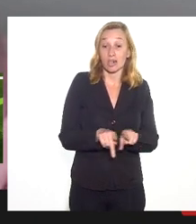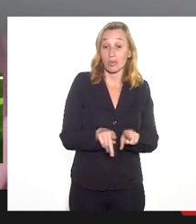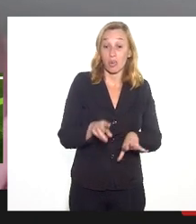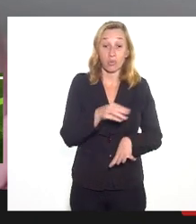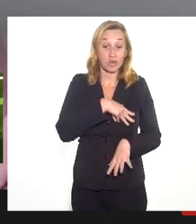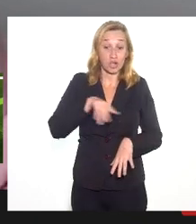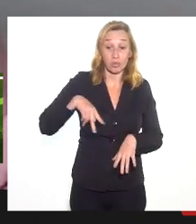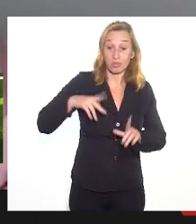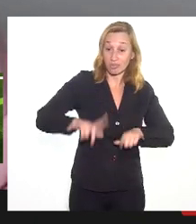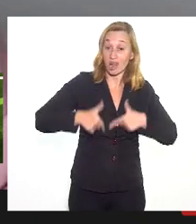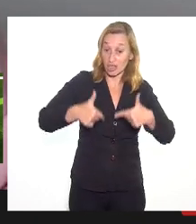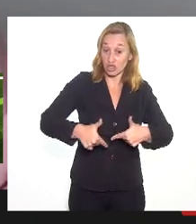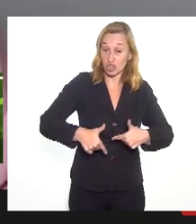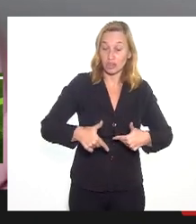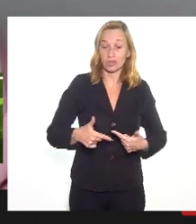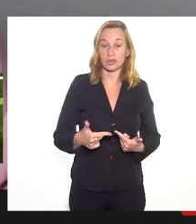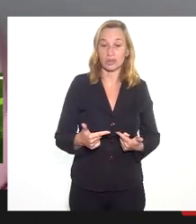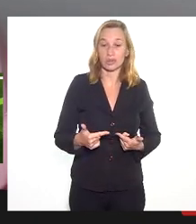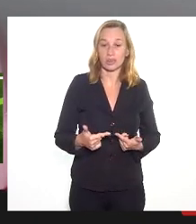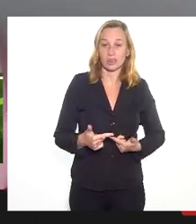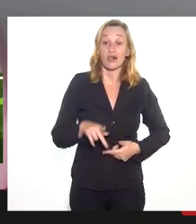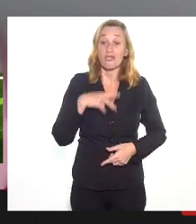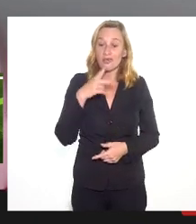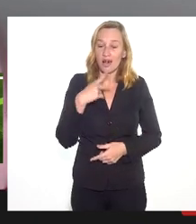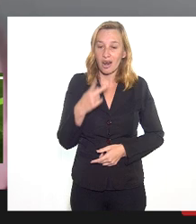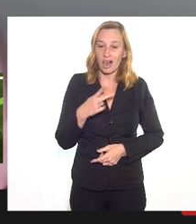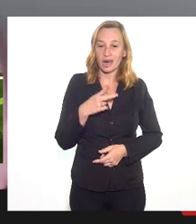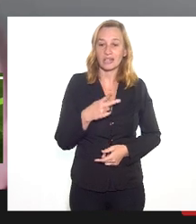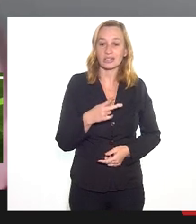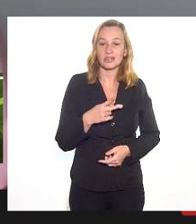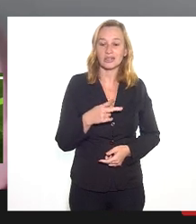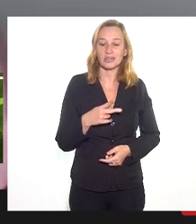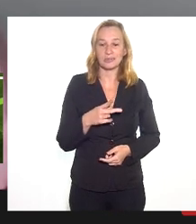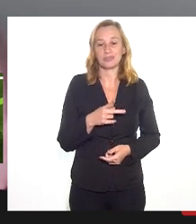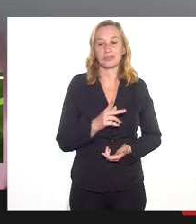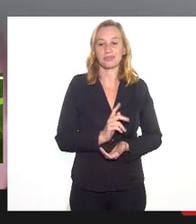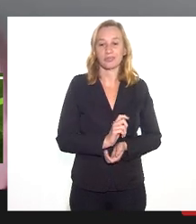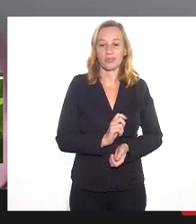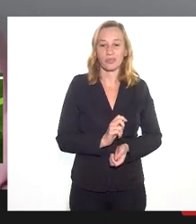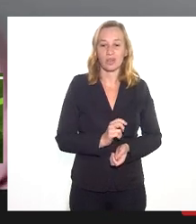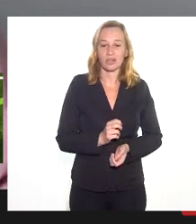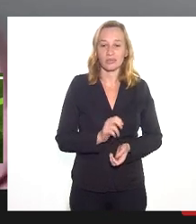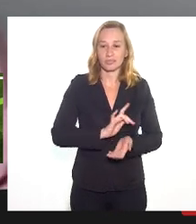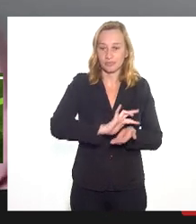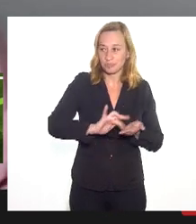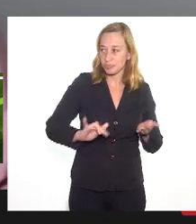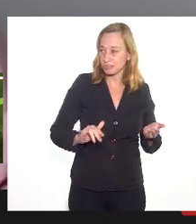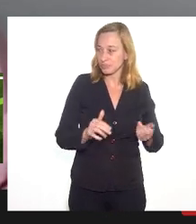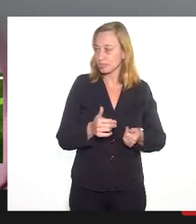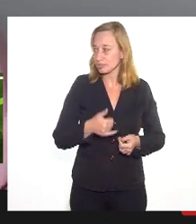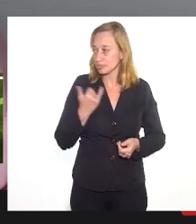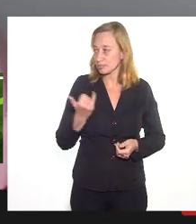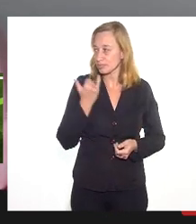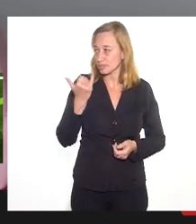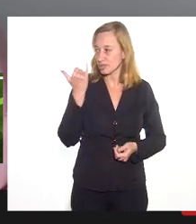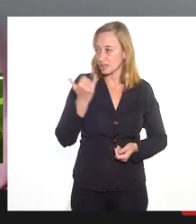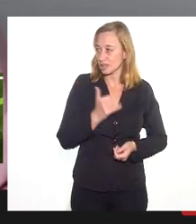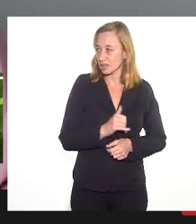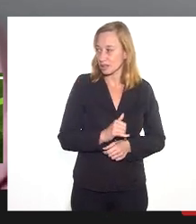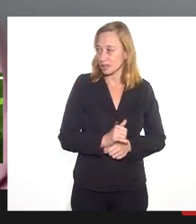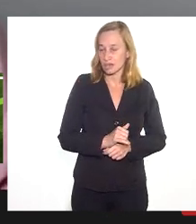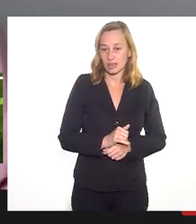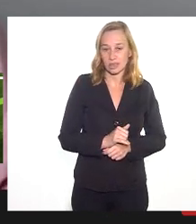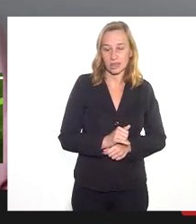nesse sentido, né? Sem falar nos contenciosos que tem havido, e não são poucos, né? Que envolvem as comunidades